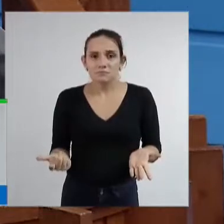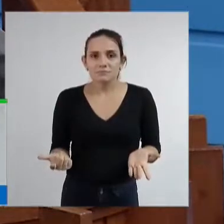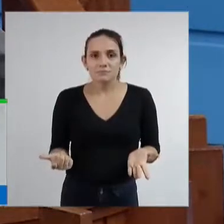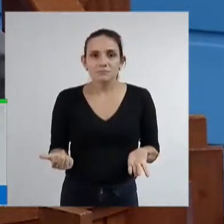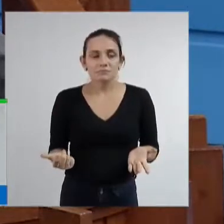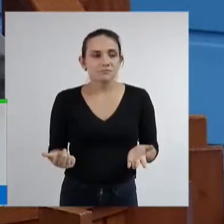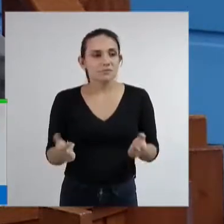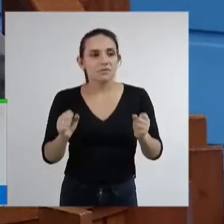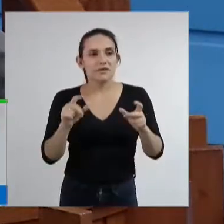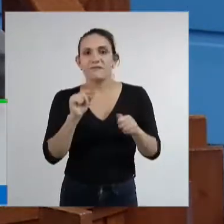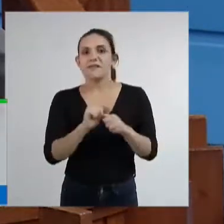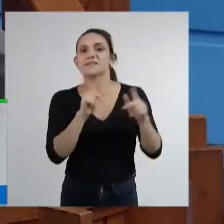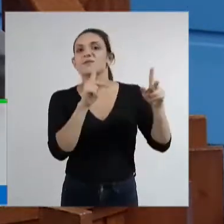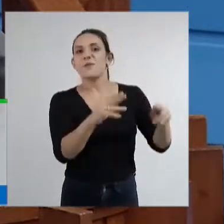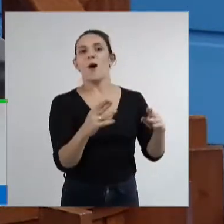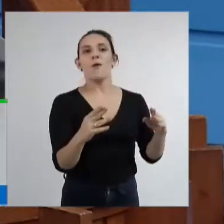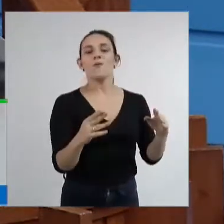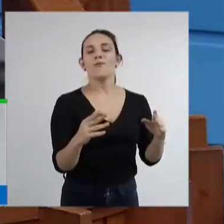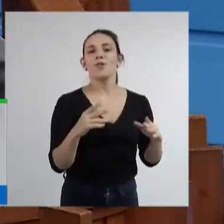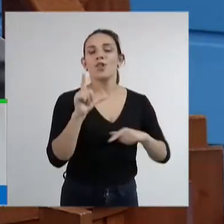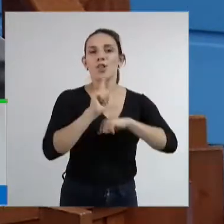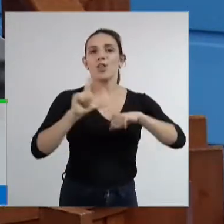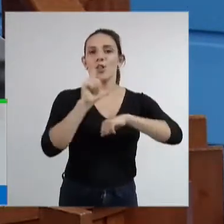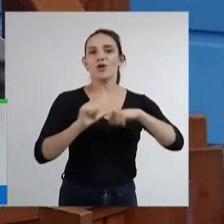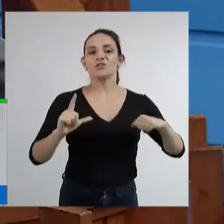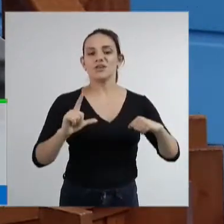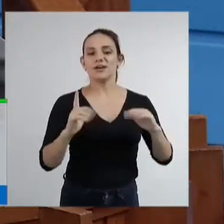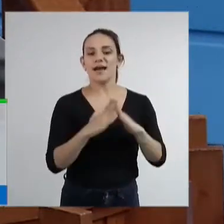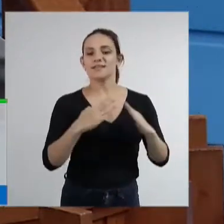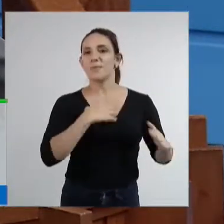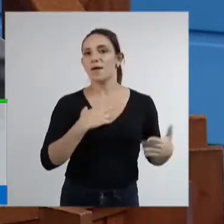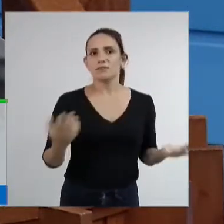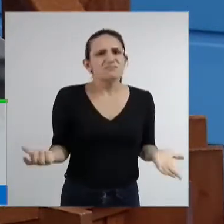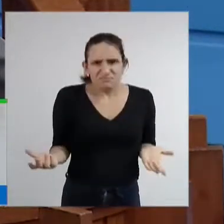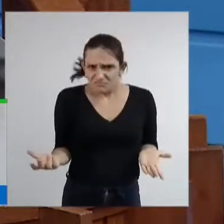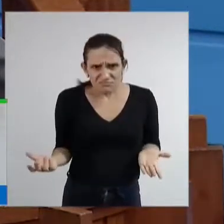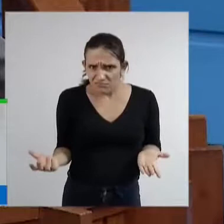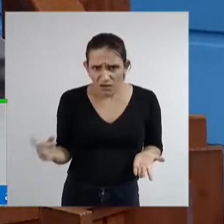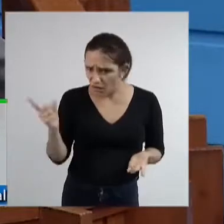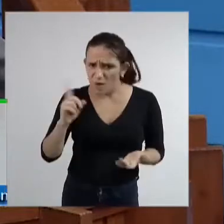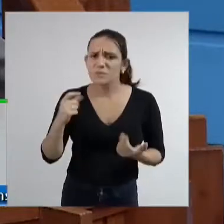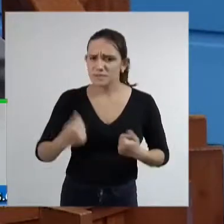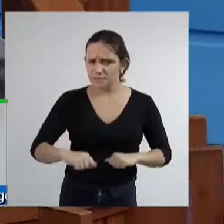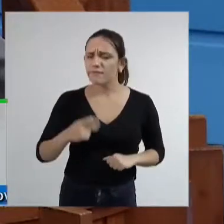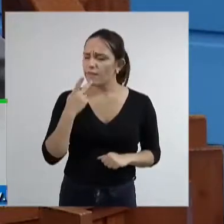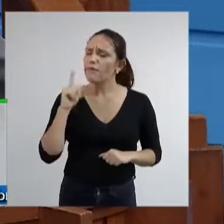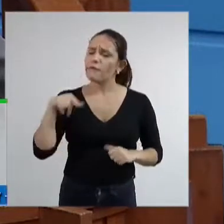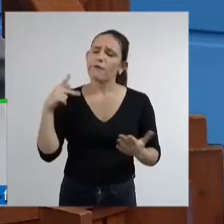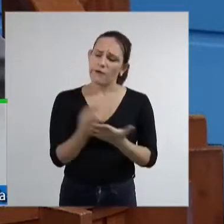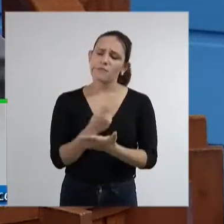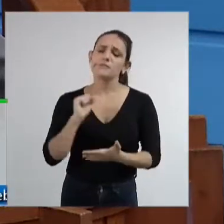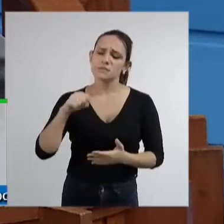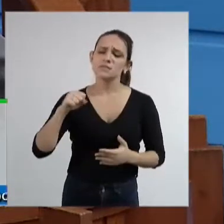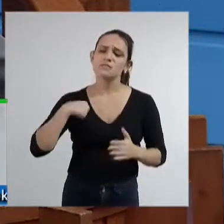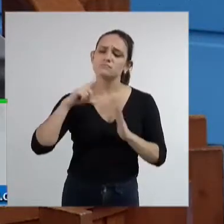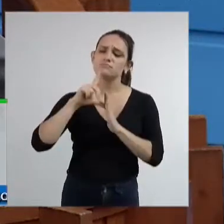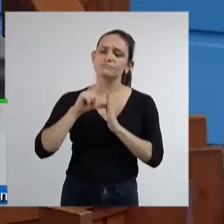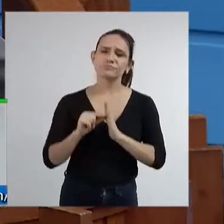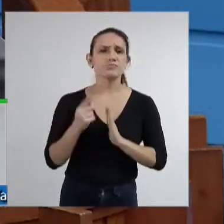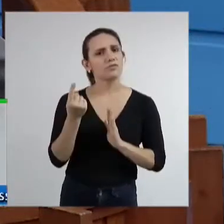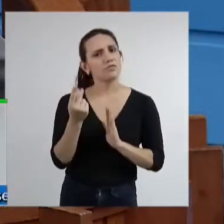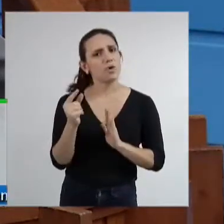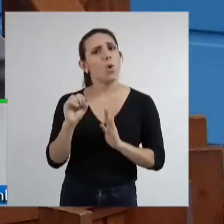imitar as Casas Bahia e colocar em não sei quantas vezes. Tem que reconhecer o erro, diminuir o valor e, no caso,